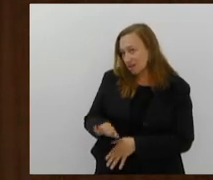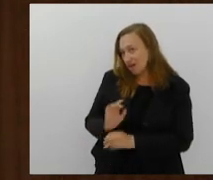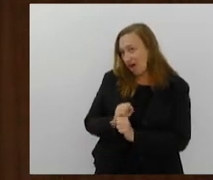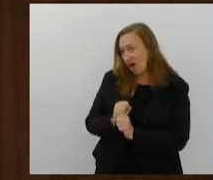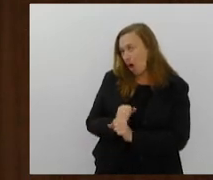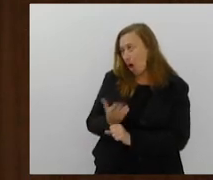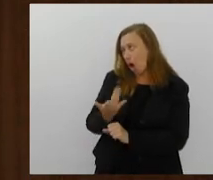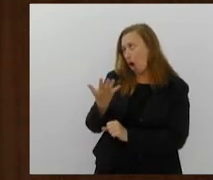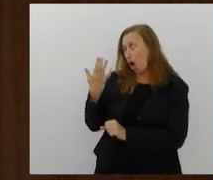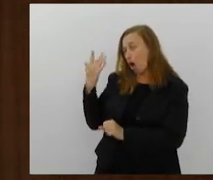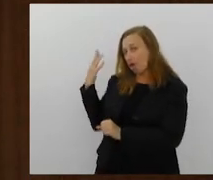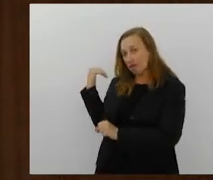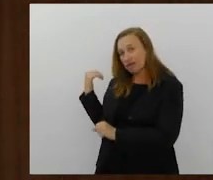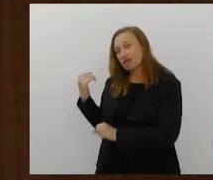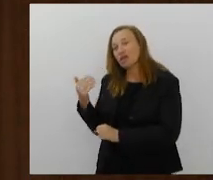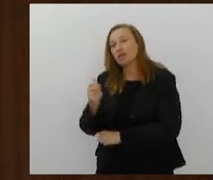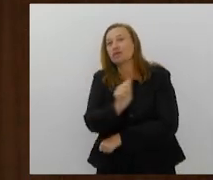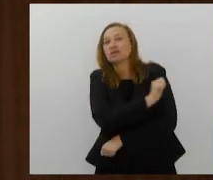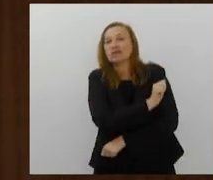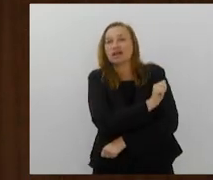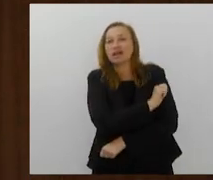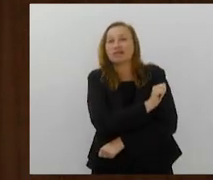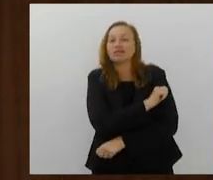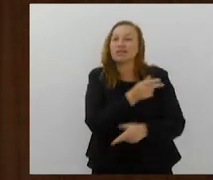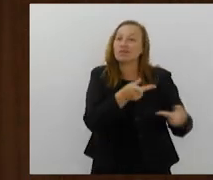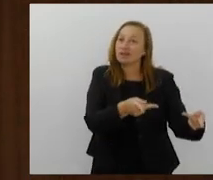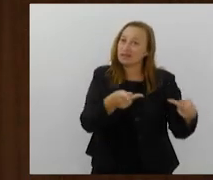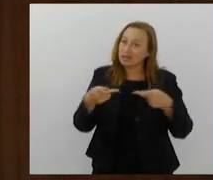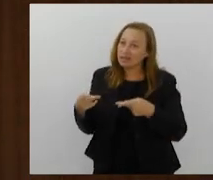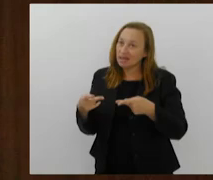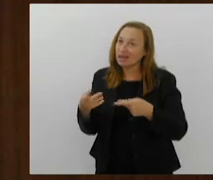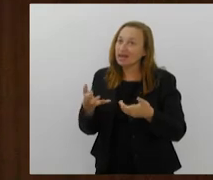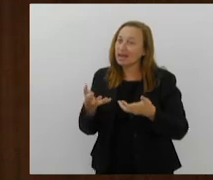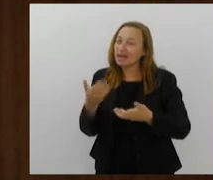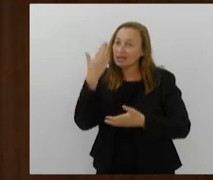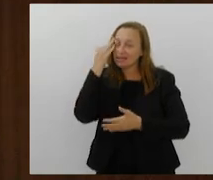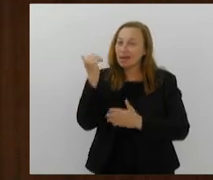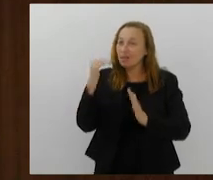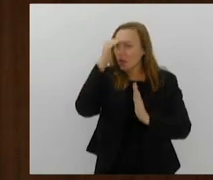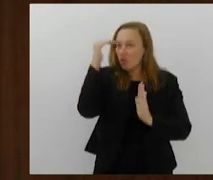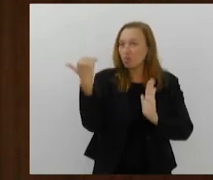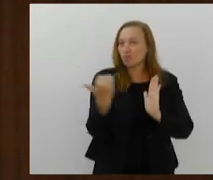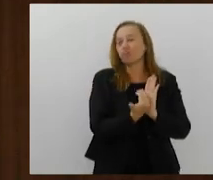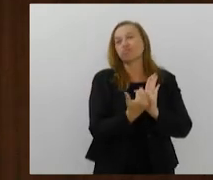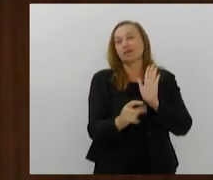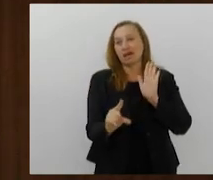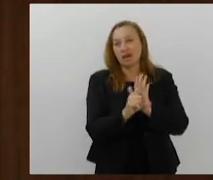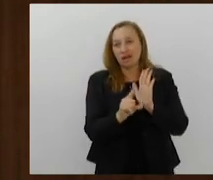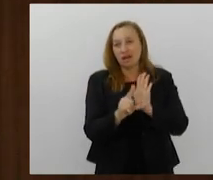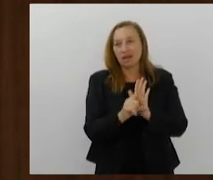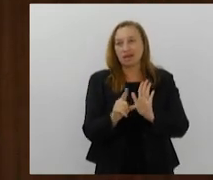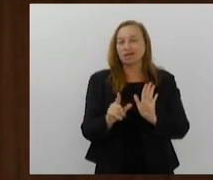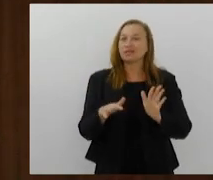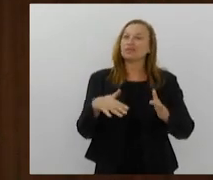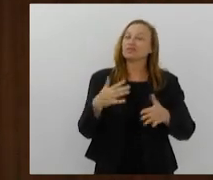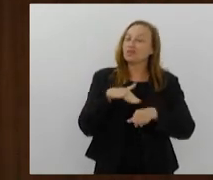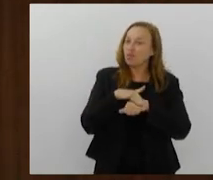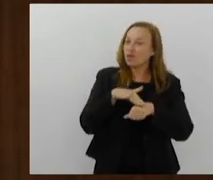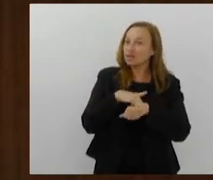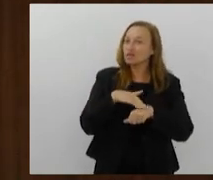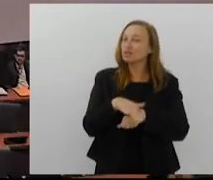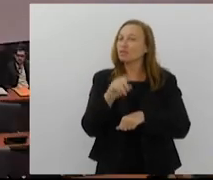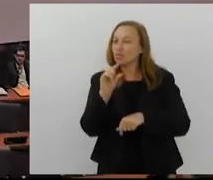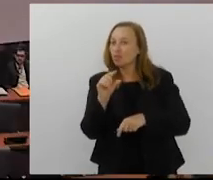atrás. E os alunos estiveram me visitando lá, querendo saber o cumpra-se as leis e tal. Então a gente ficou bastante conversando com